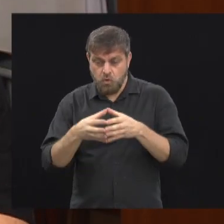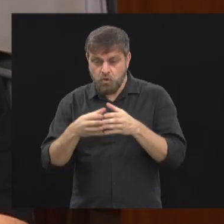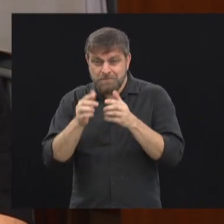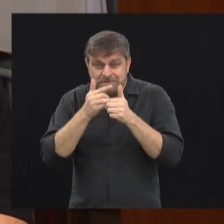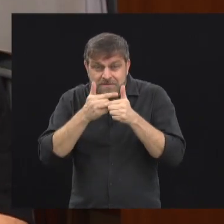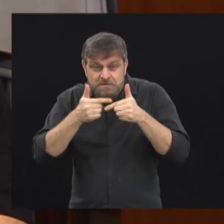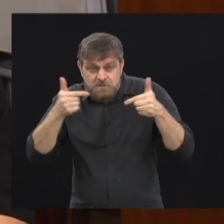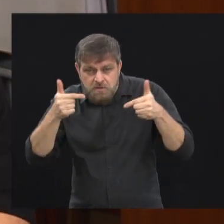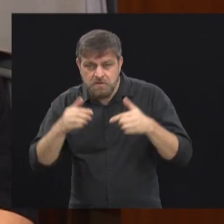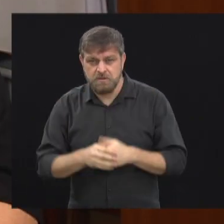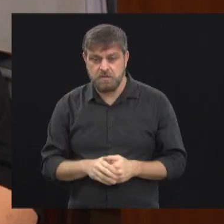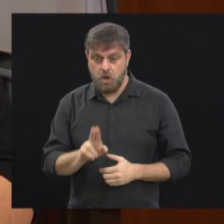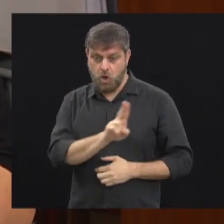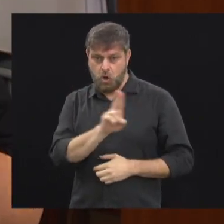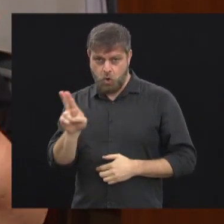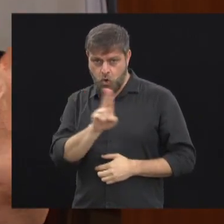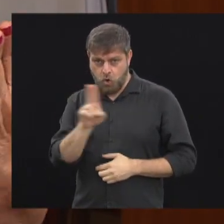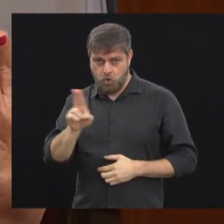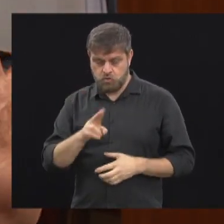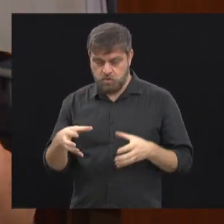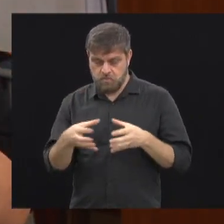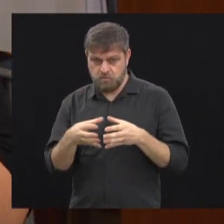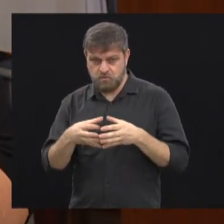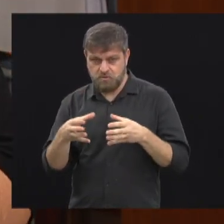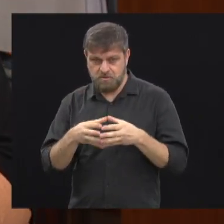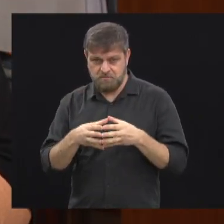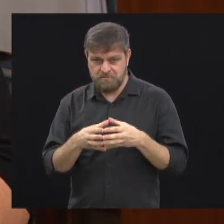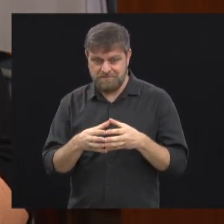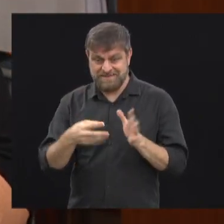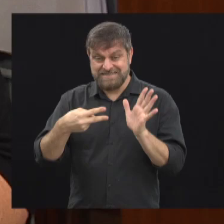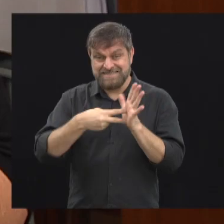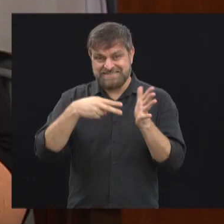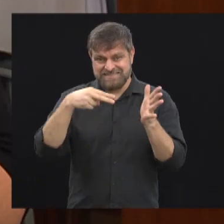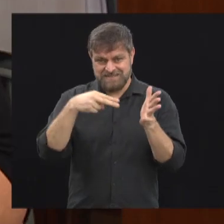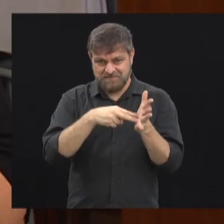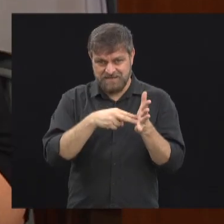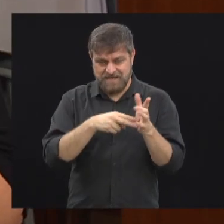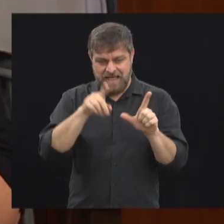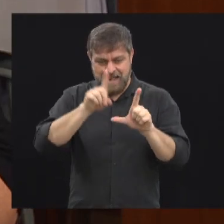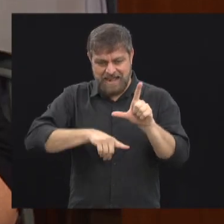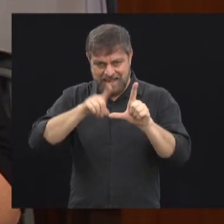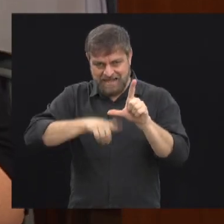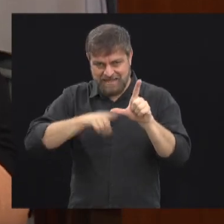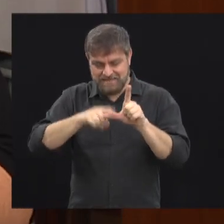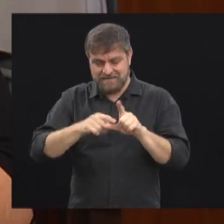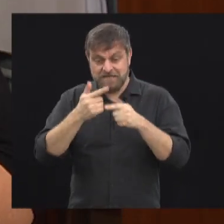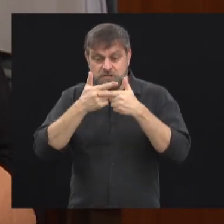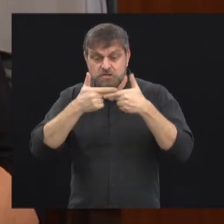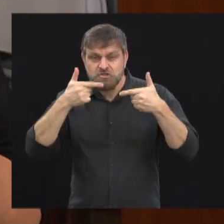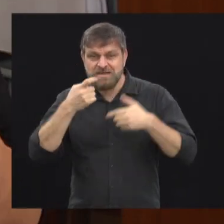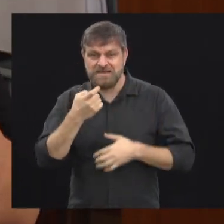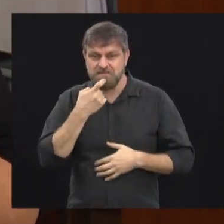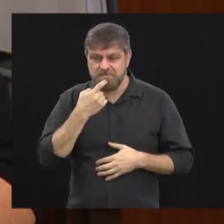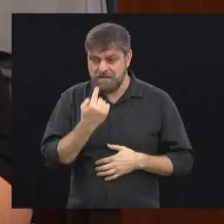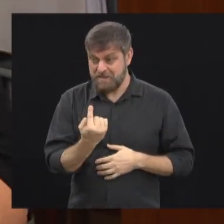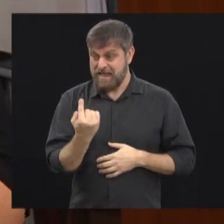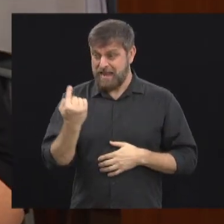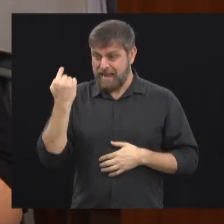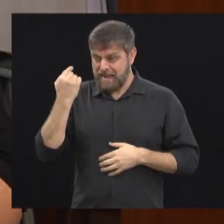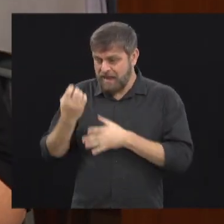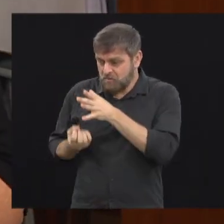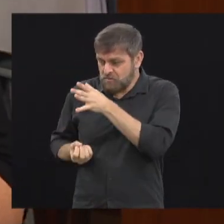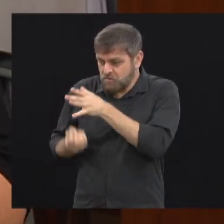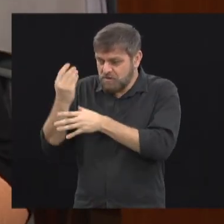Sorri, o nome da Sorri, ele é uma sigla hoje, Sorri Campinas. Mas quando a primeira